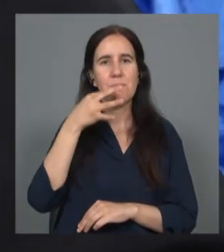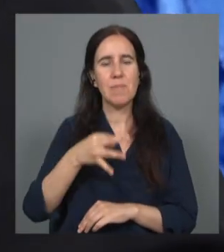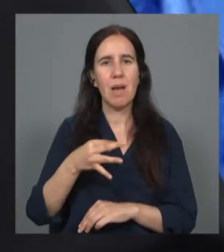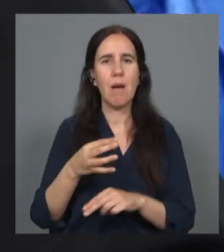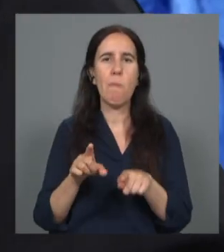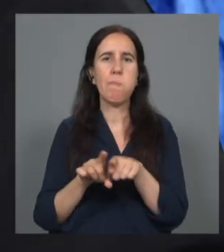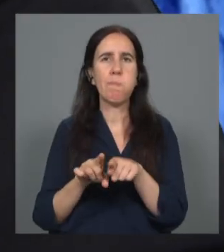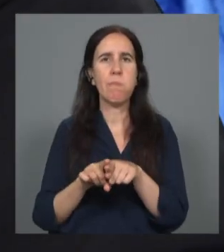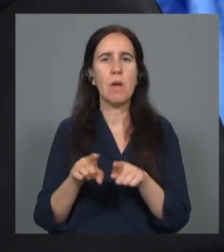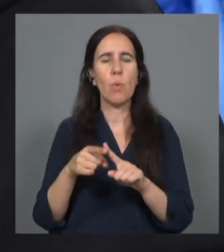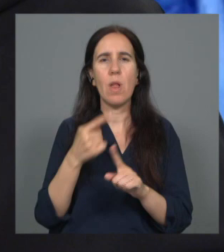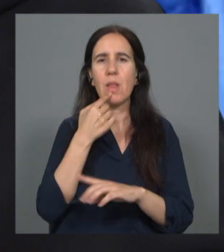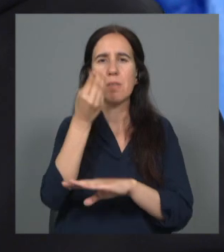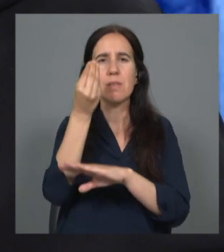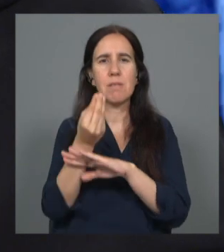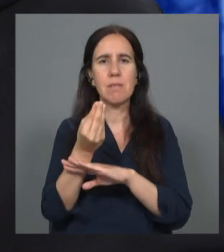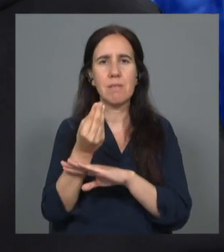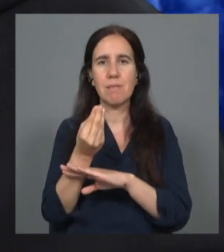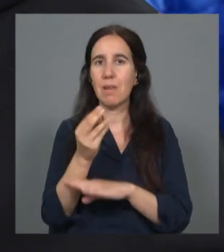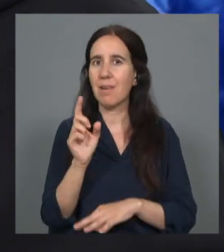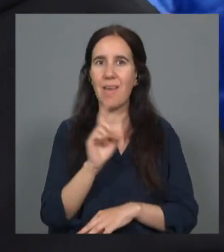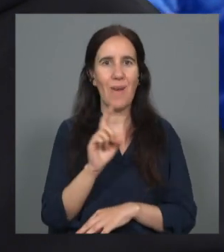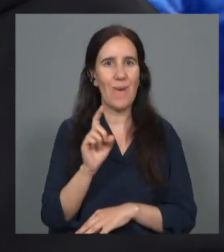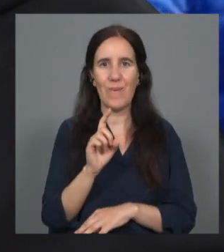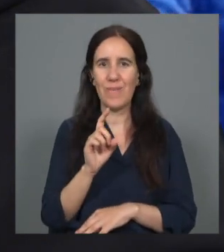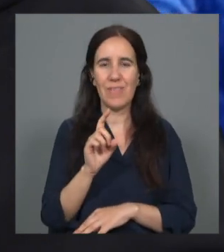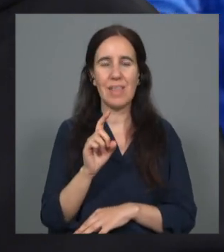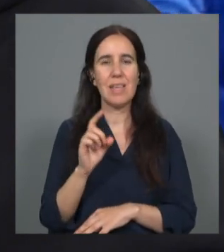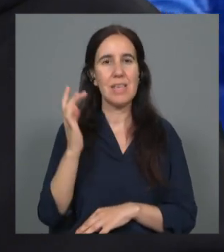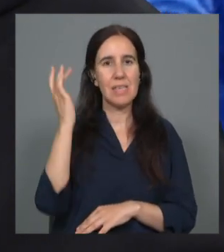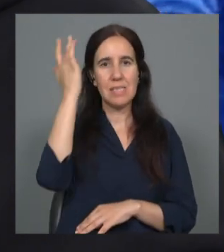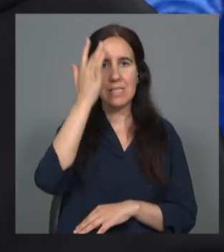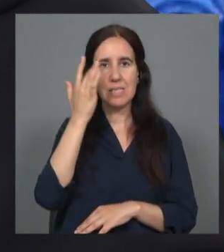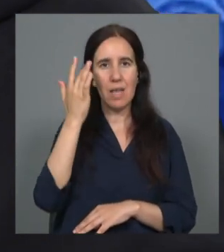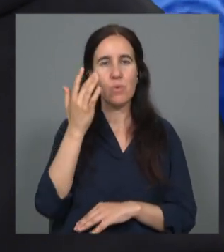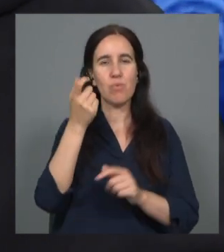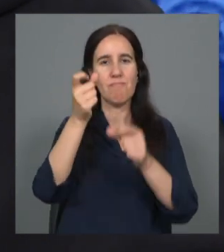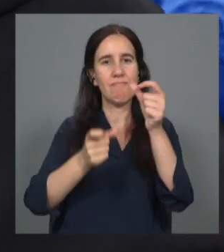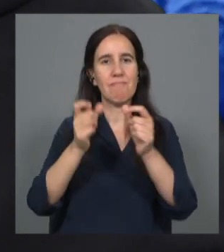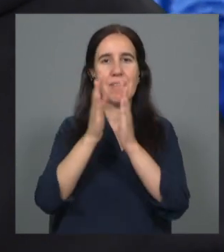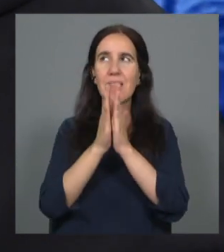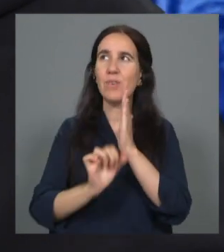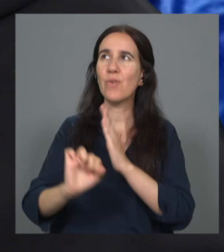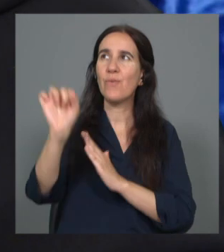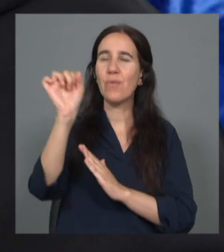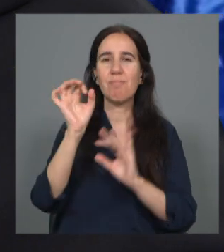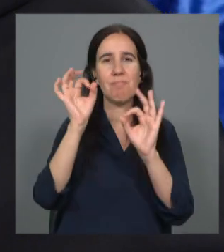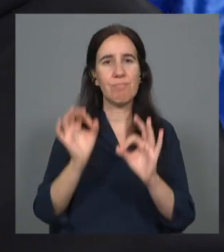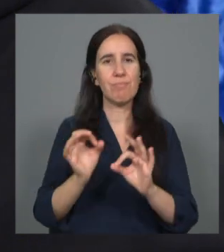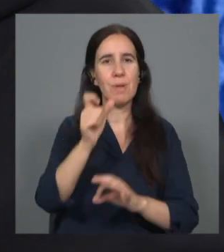fossem eunucos. Não, os santos são obras-primas de Deus,